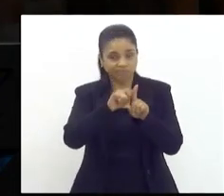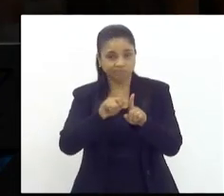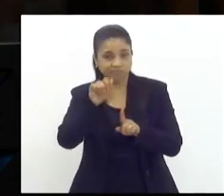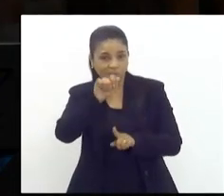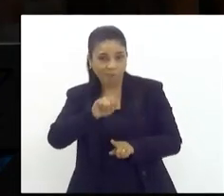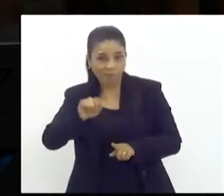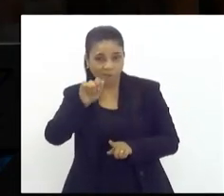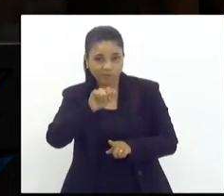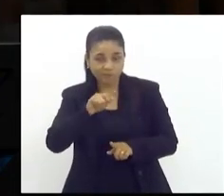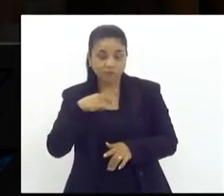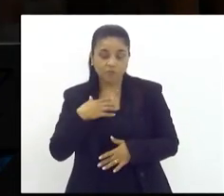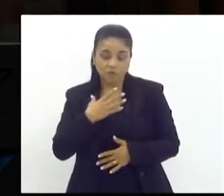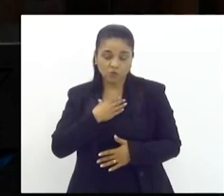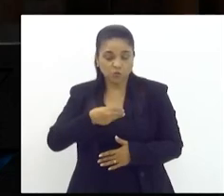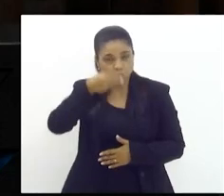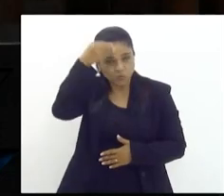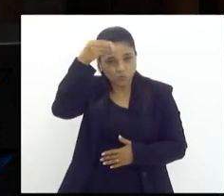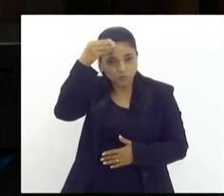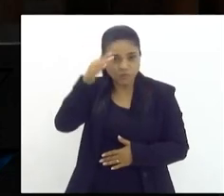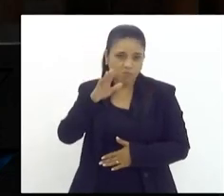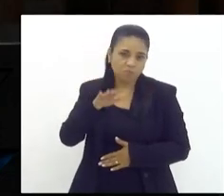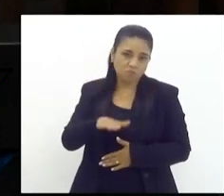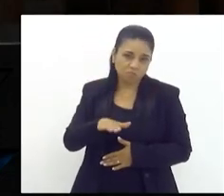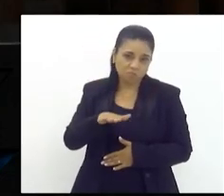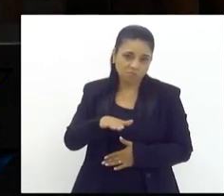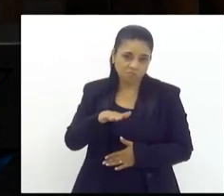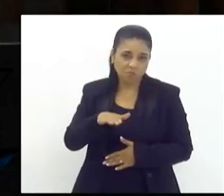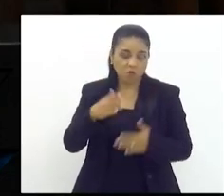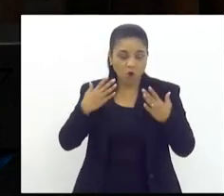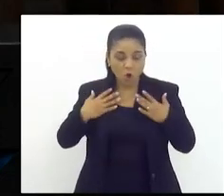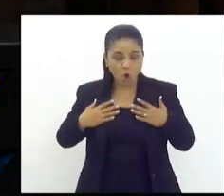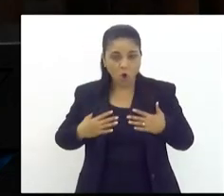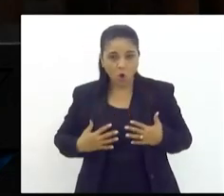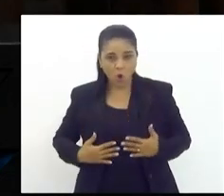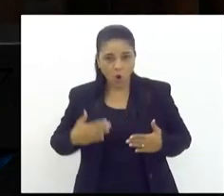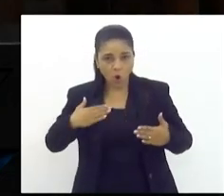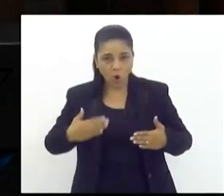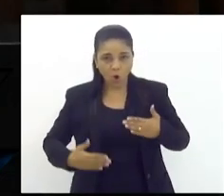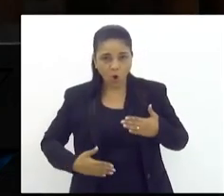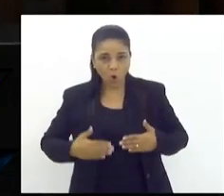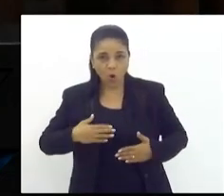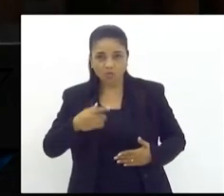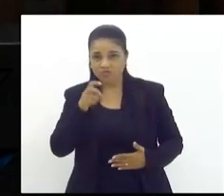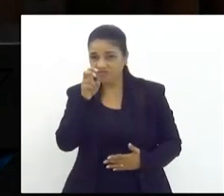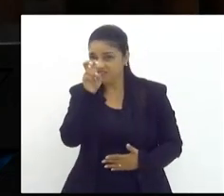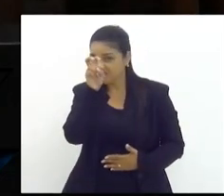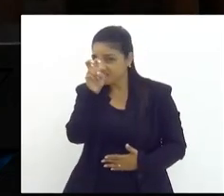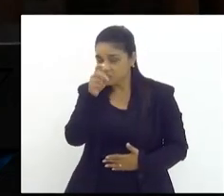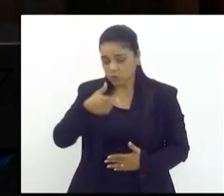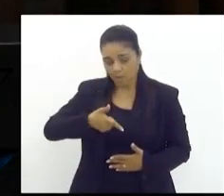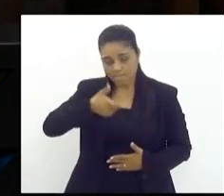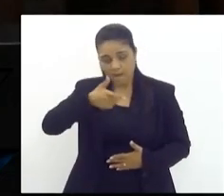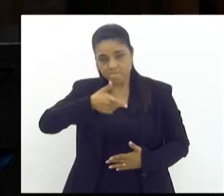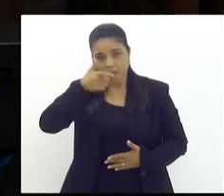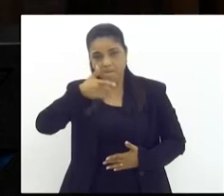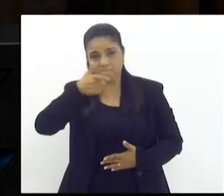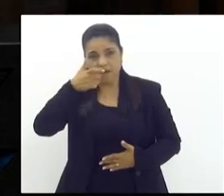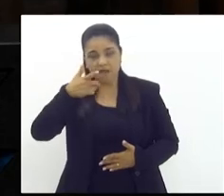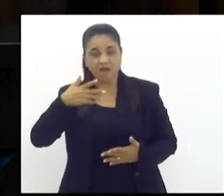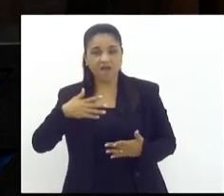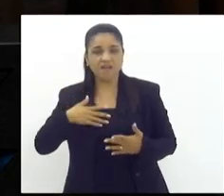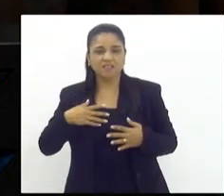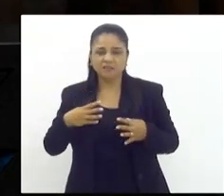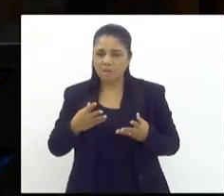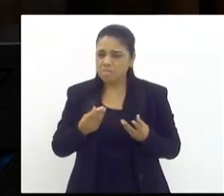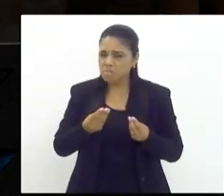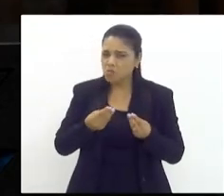tem um corpo de criança e está com mais de cinco tiros espalhados pelo corpo muito tiro